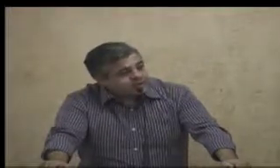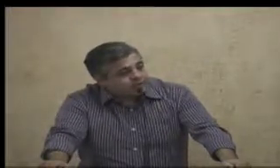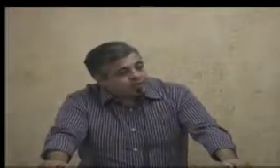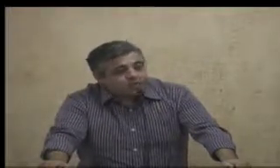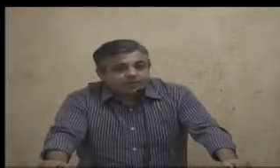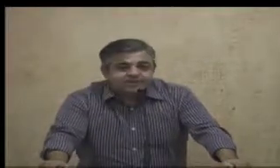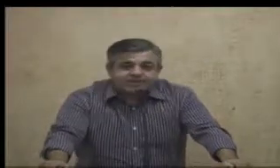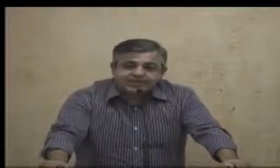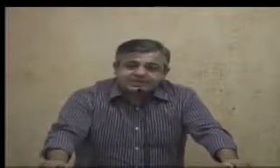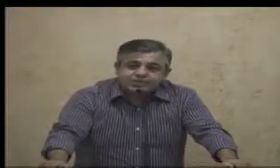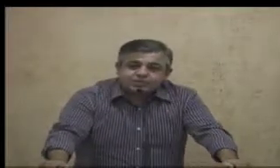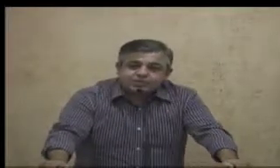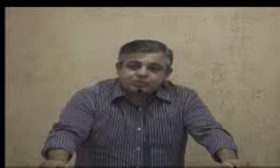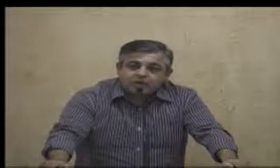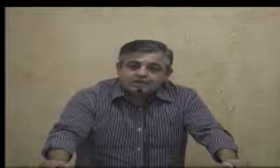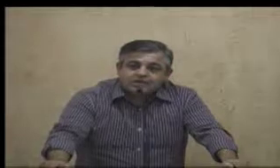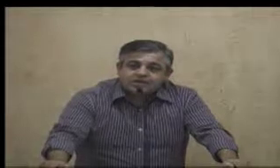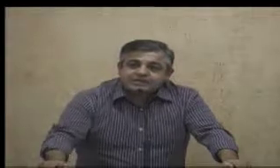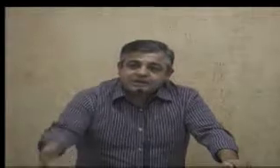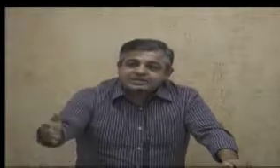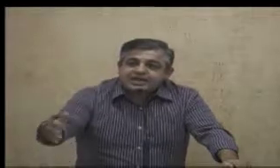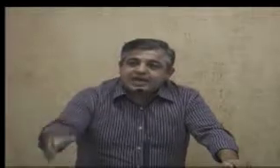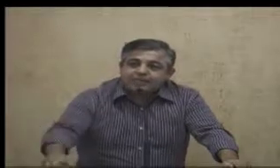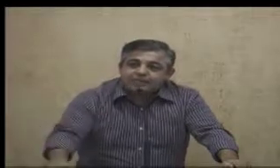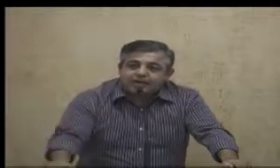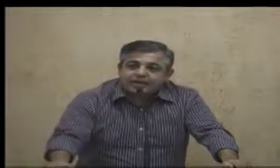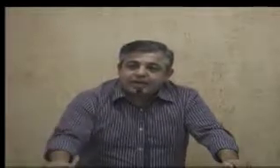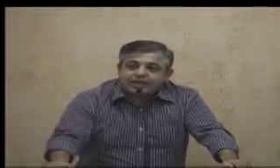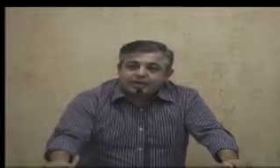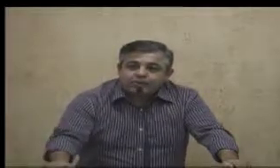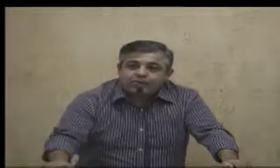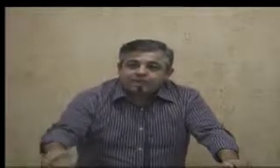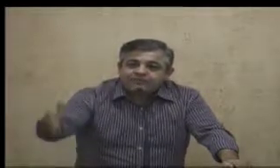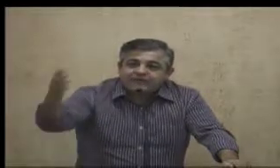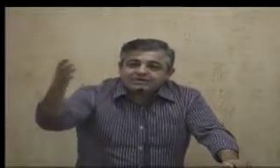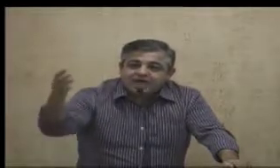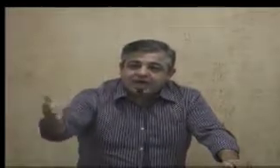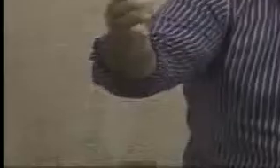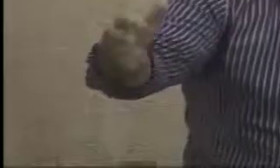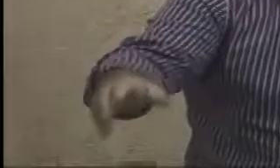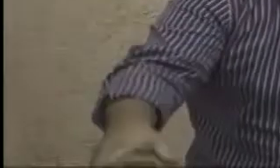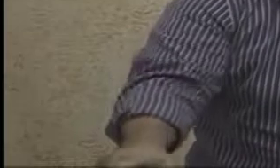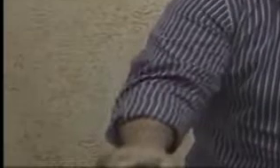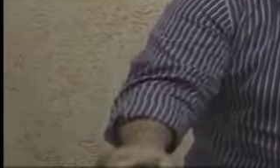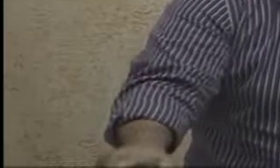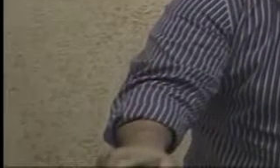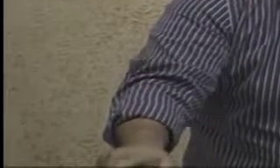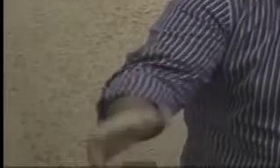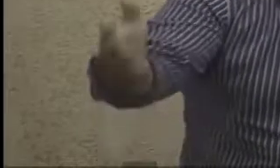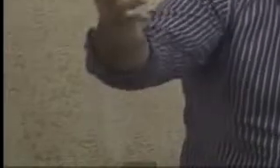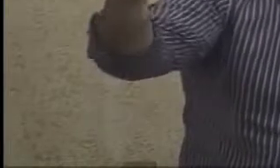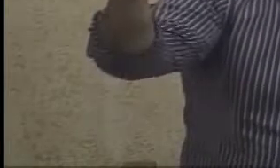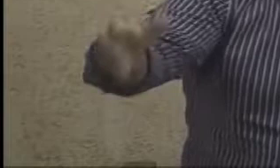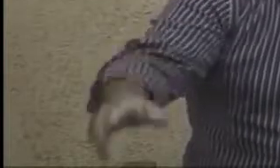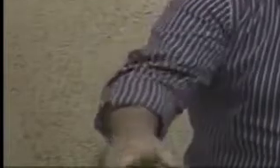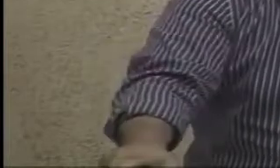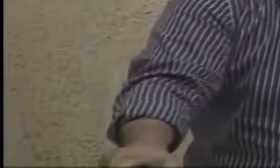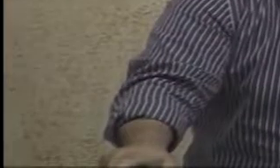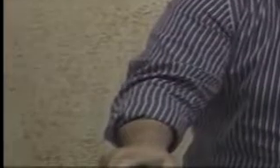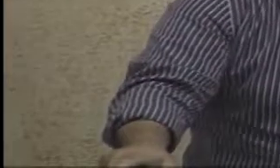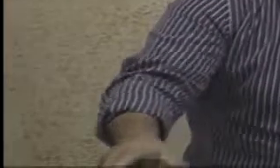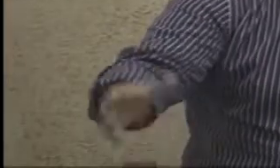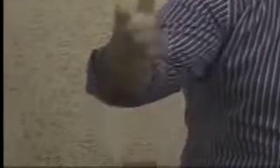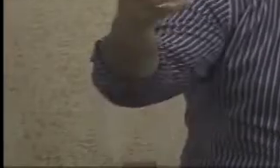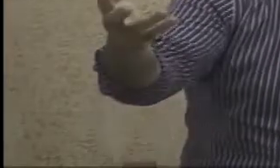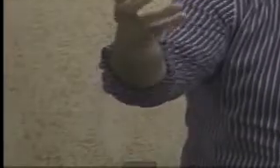se foi, não está presente com nós, mas está na memória de cada um e vai estar junto numa rua de nossa